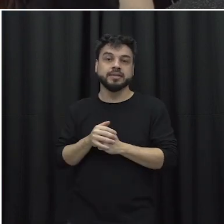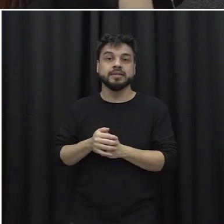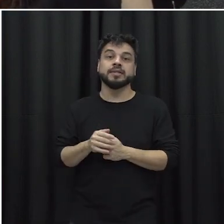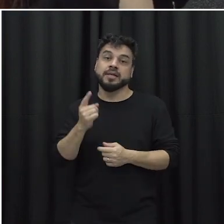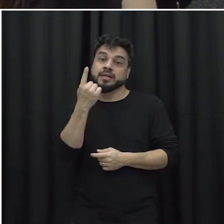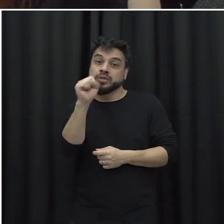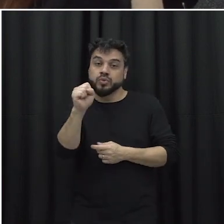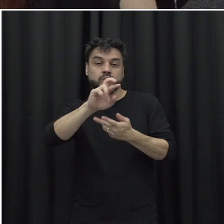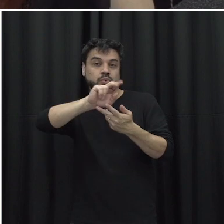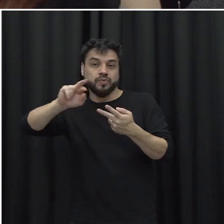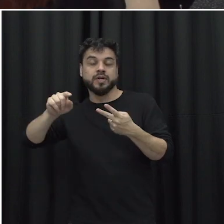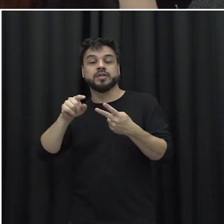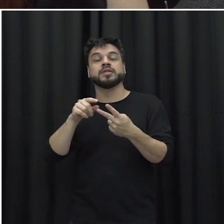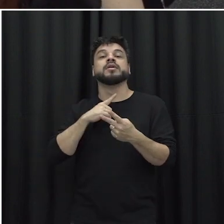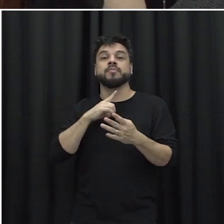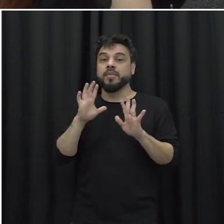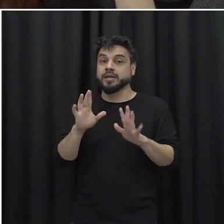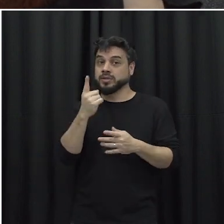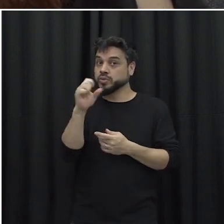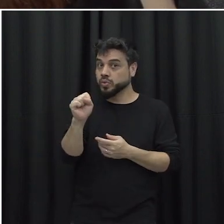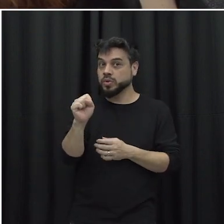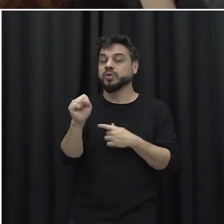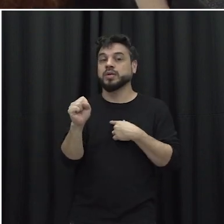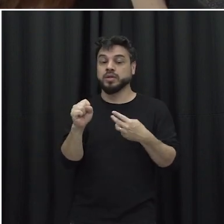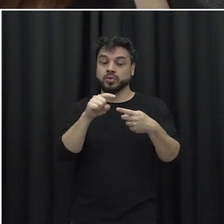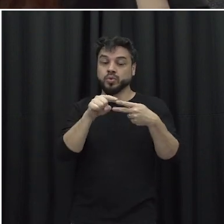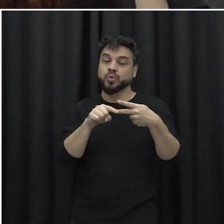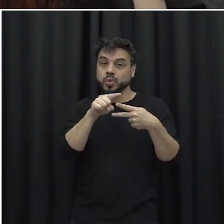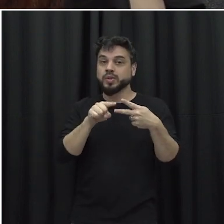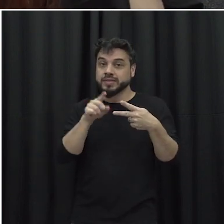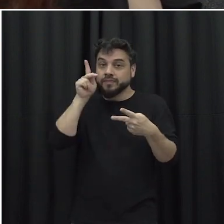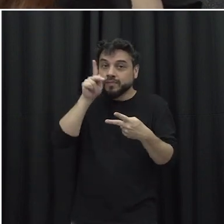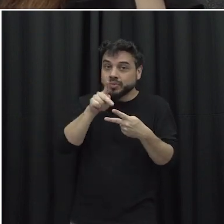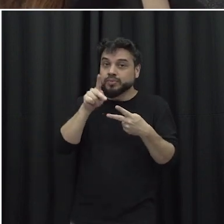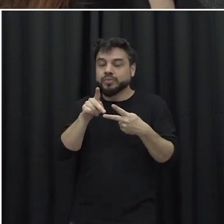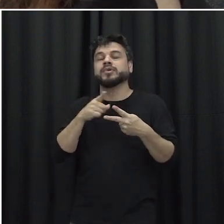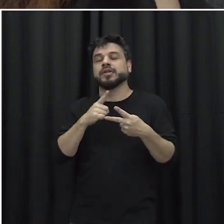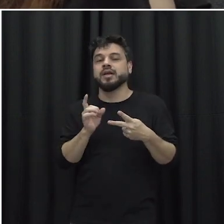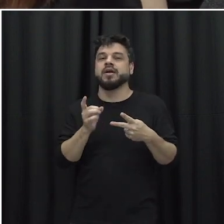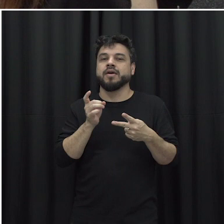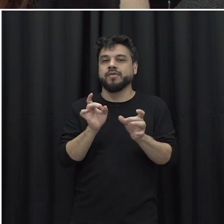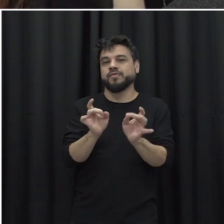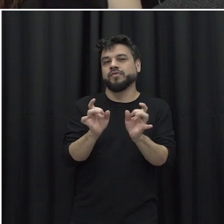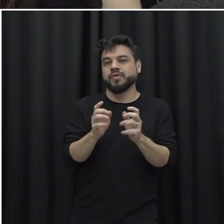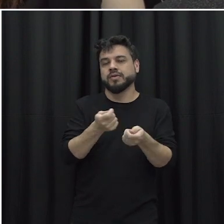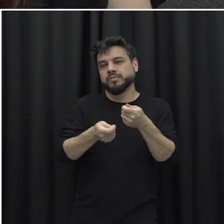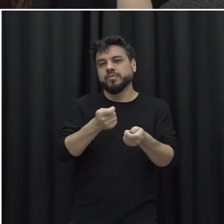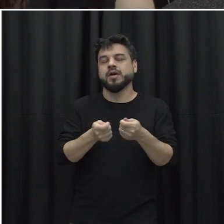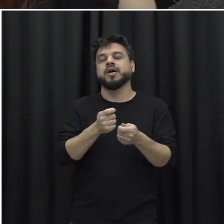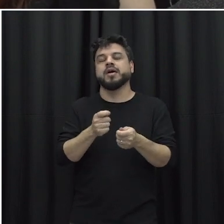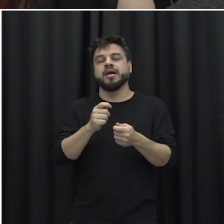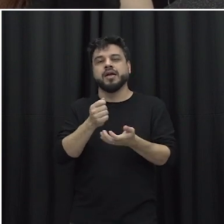18 produtos, hoje nós temos 2 deles que, de fato, estão na farmácia, né, sendo que os outros ainda estão com a questão